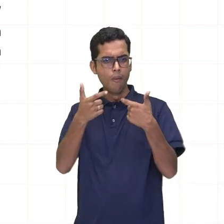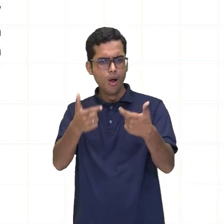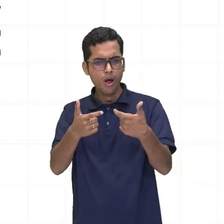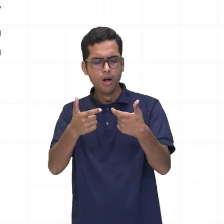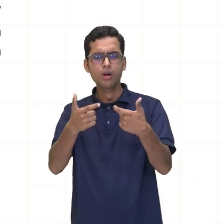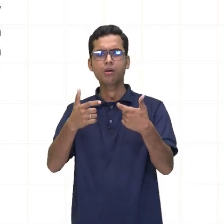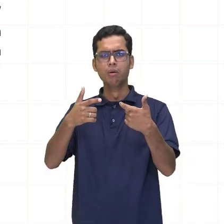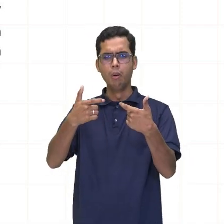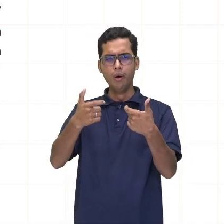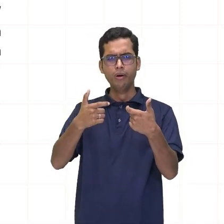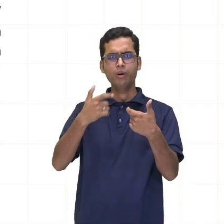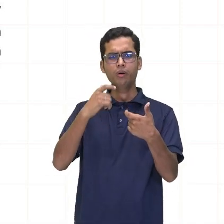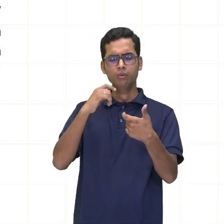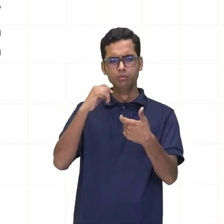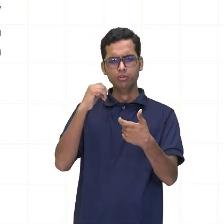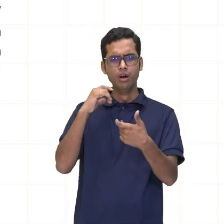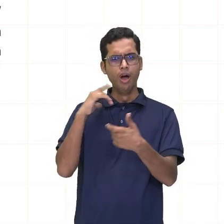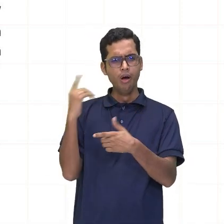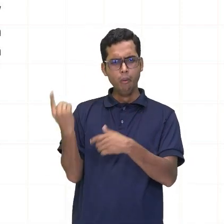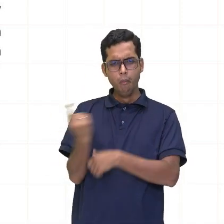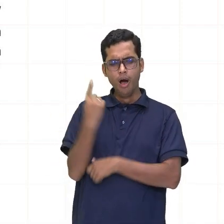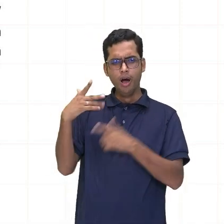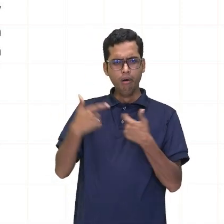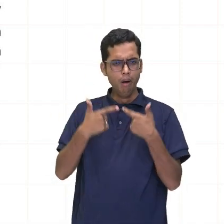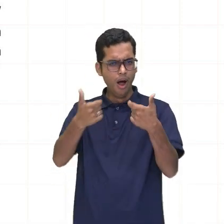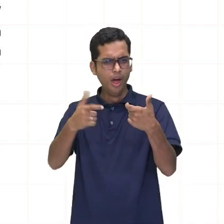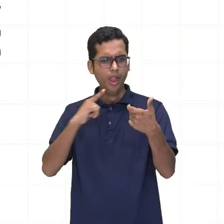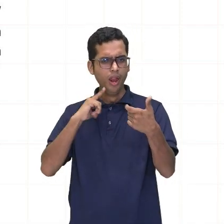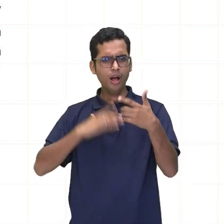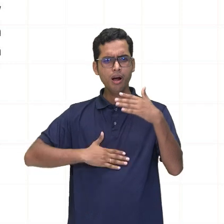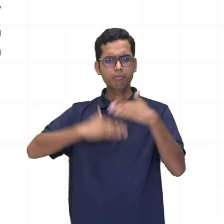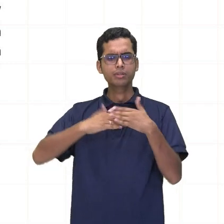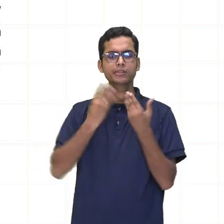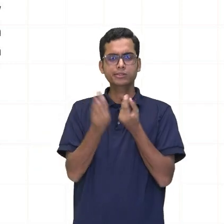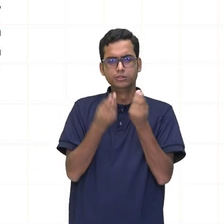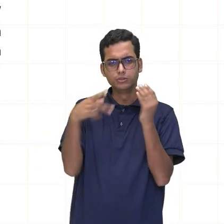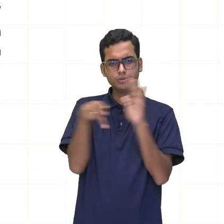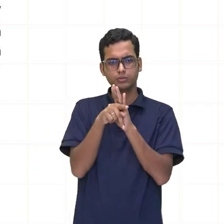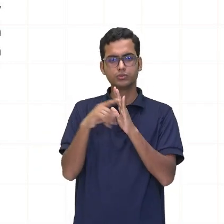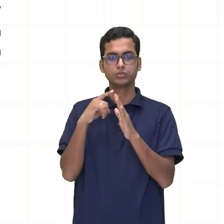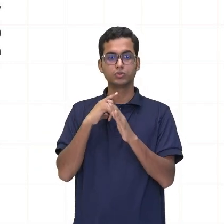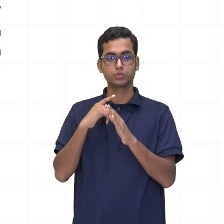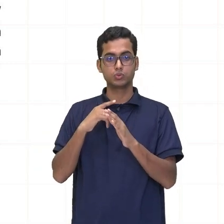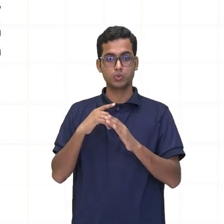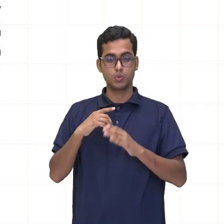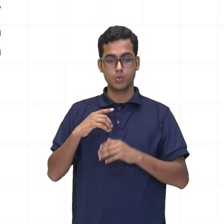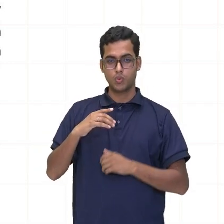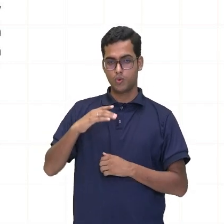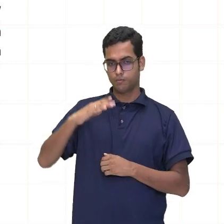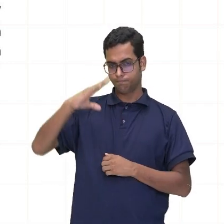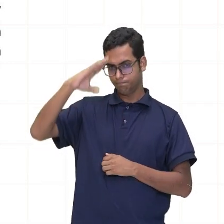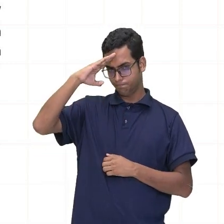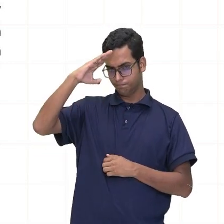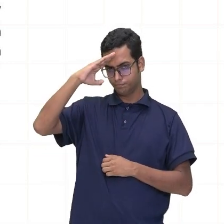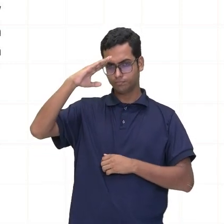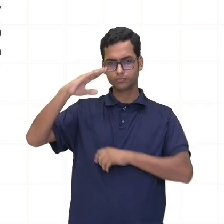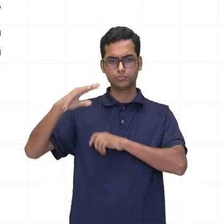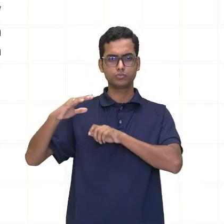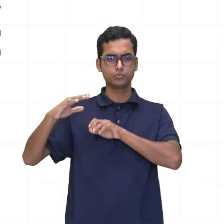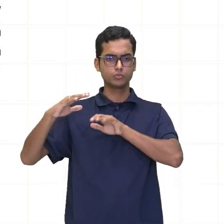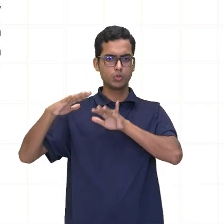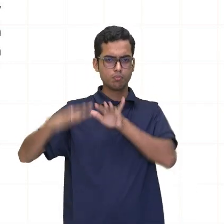na Batalha de Aljubarrota, onde as forças de Dom João de Avis, que era ali um parente,